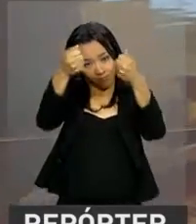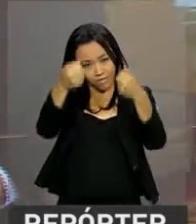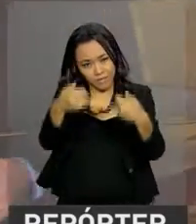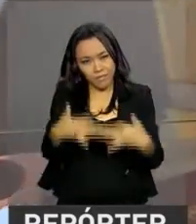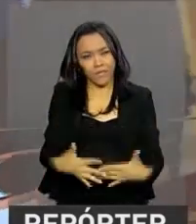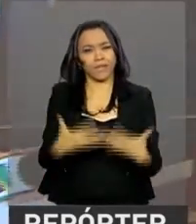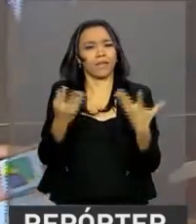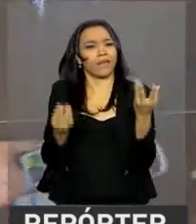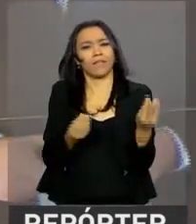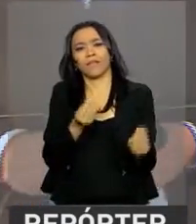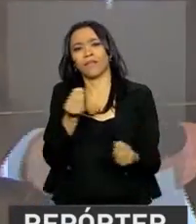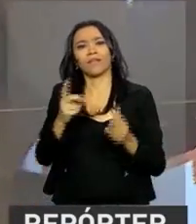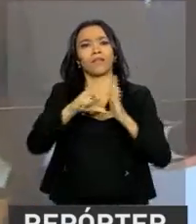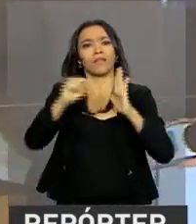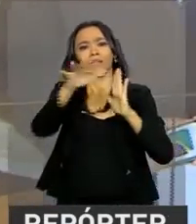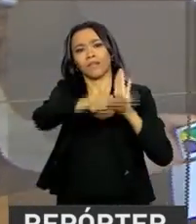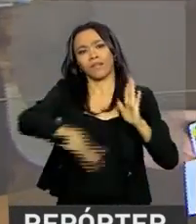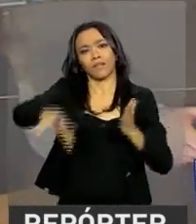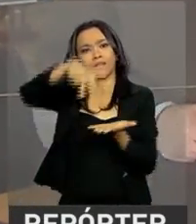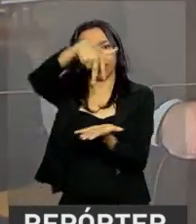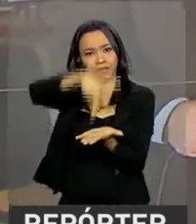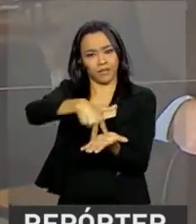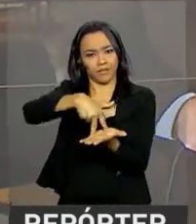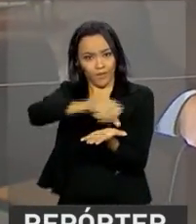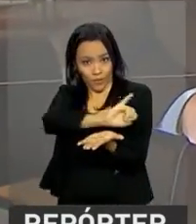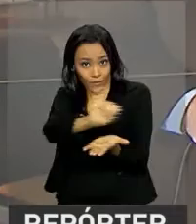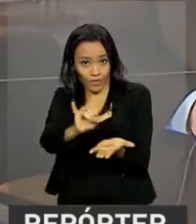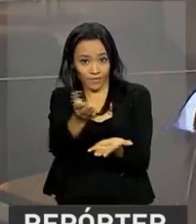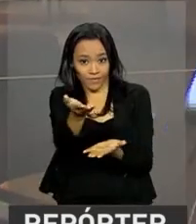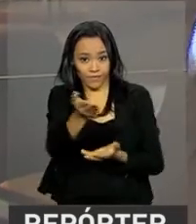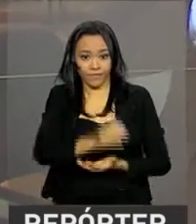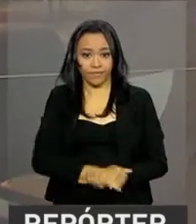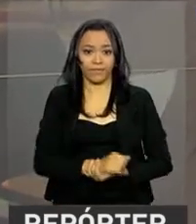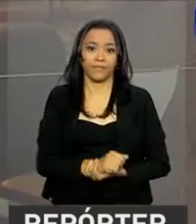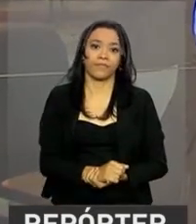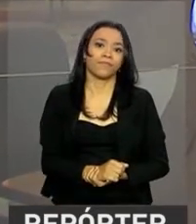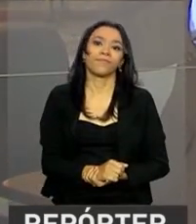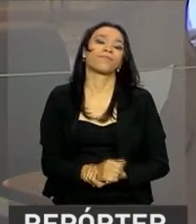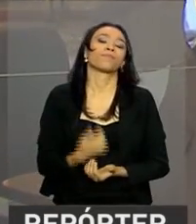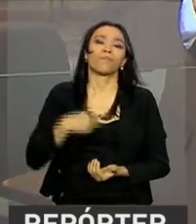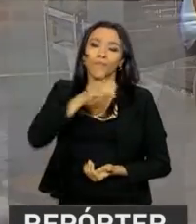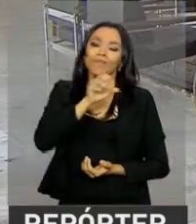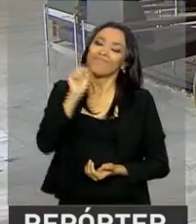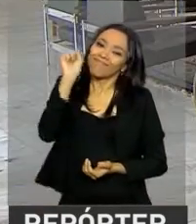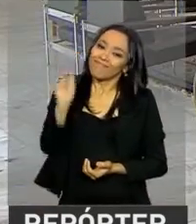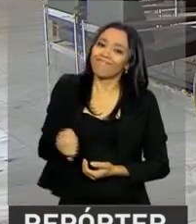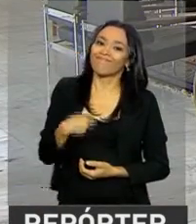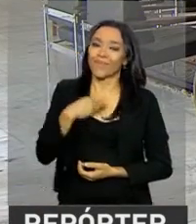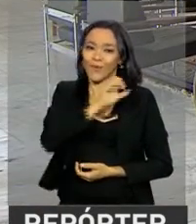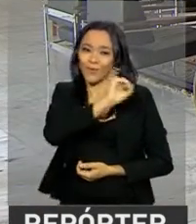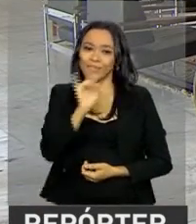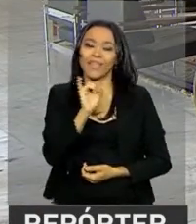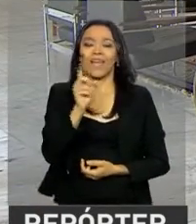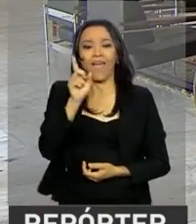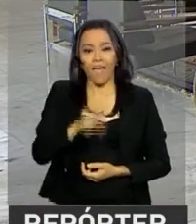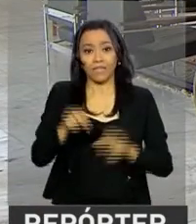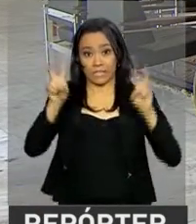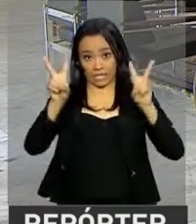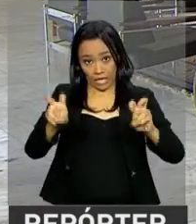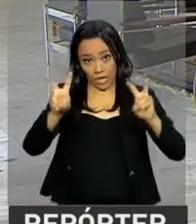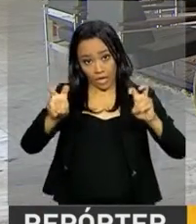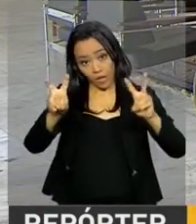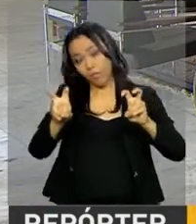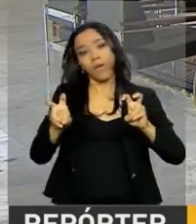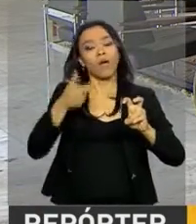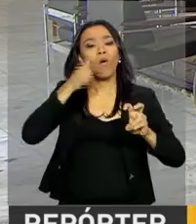lá do palhaço do palácio do planalto o joão pedro olhando isso mesmo esse tema foi tratado numa reunião que